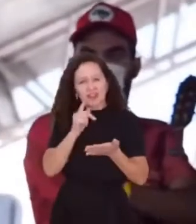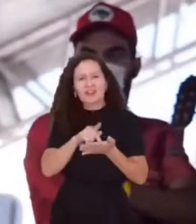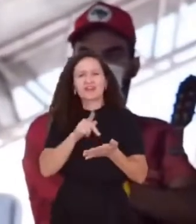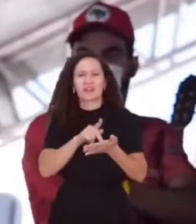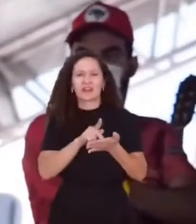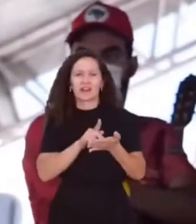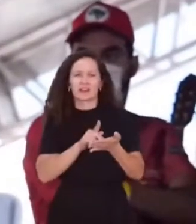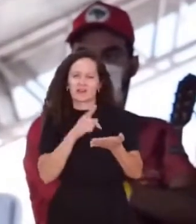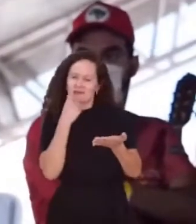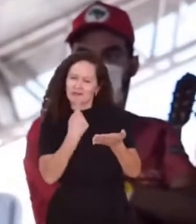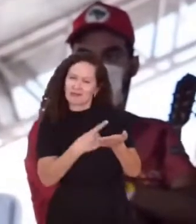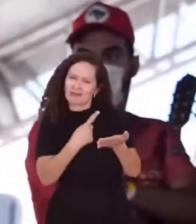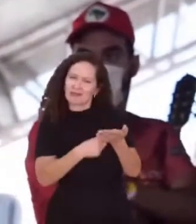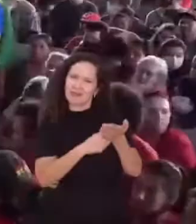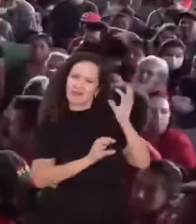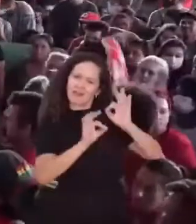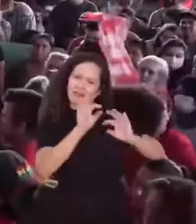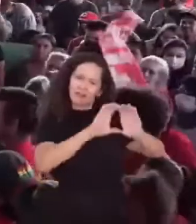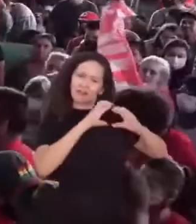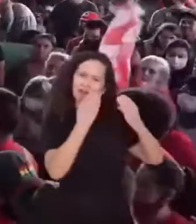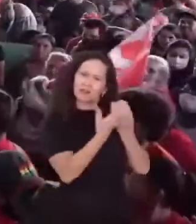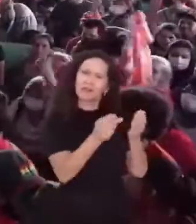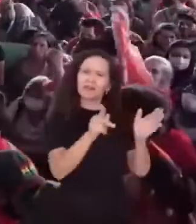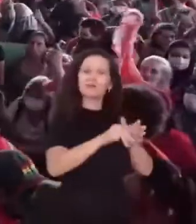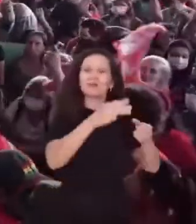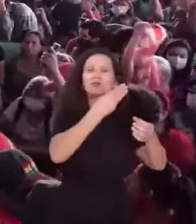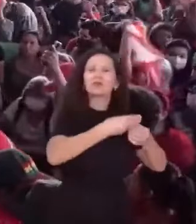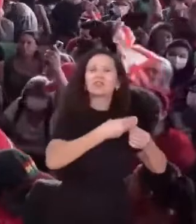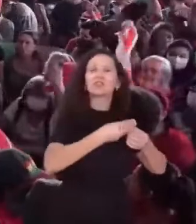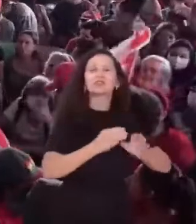assentamento e seu município, levanta a mão.